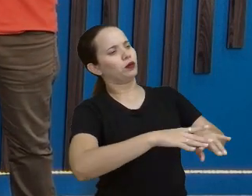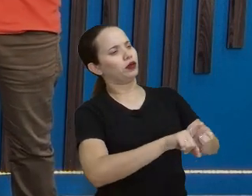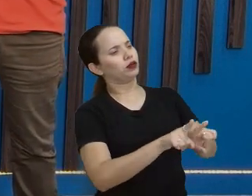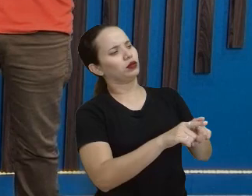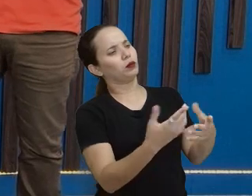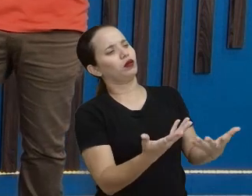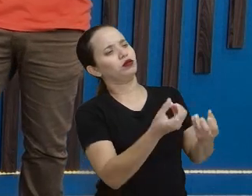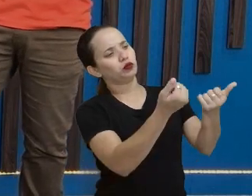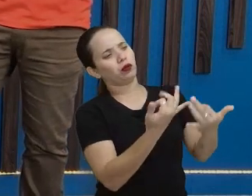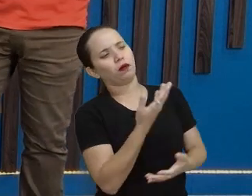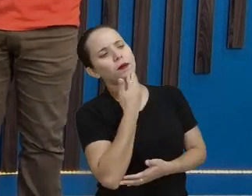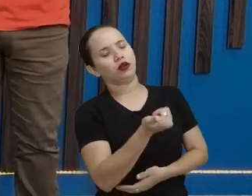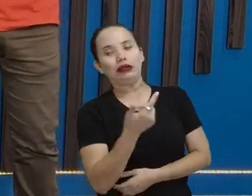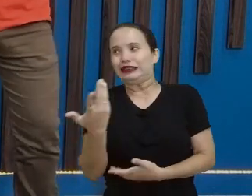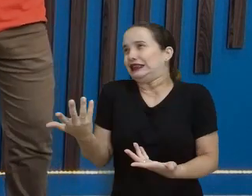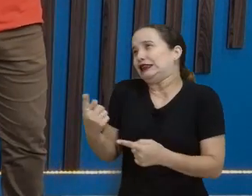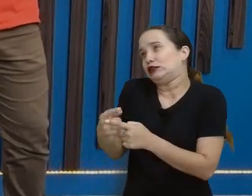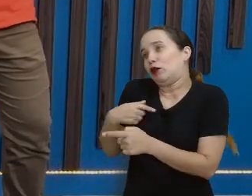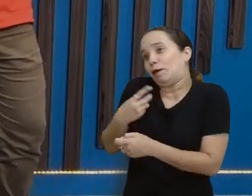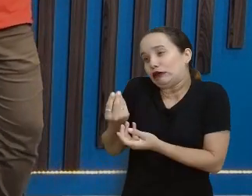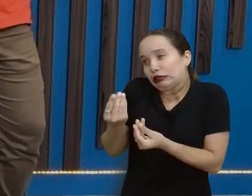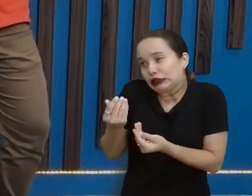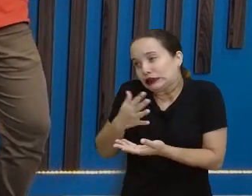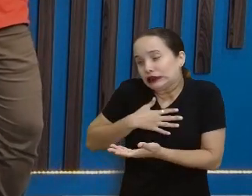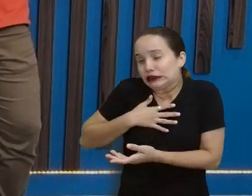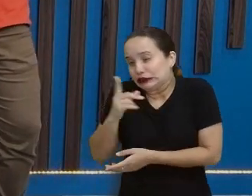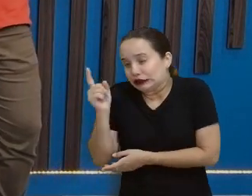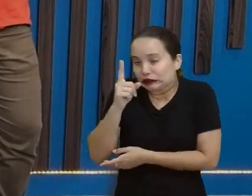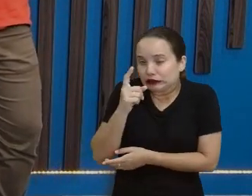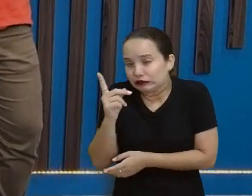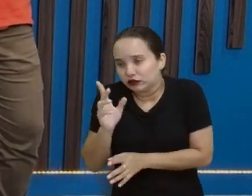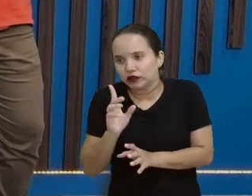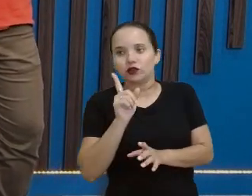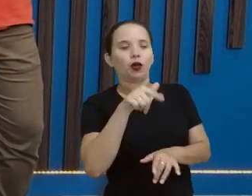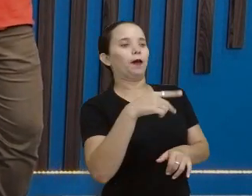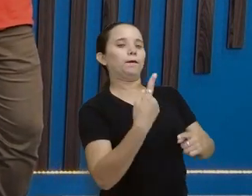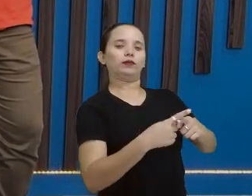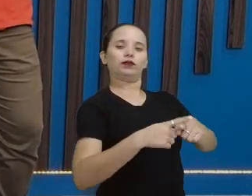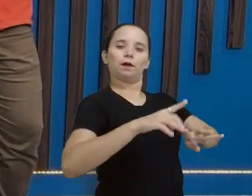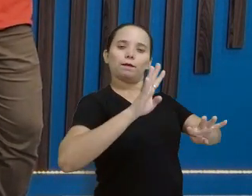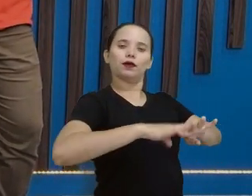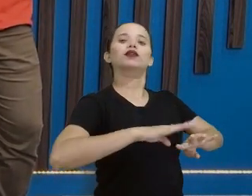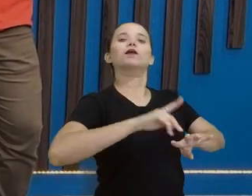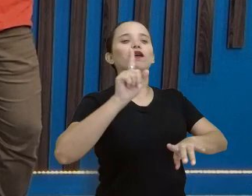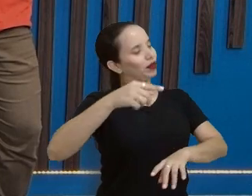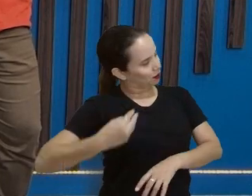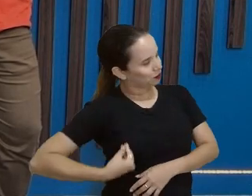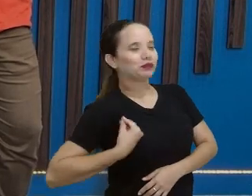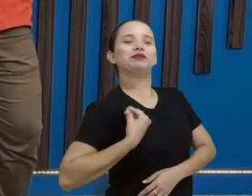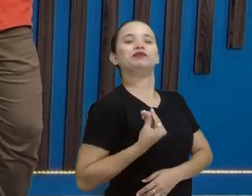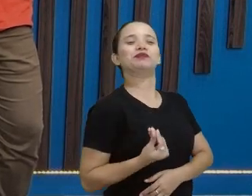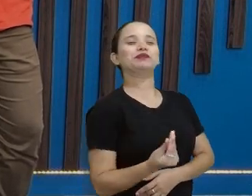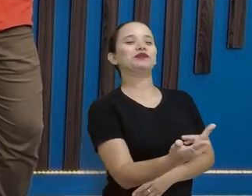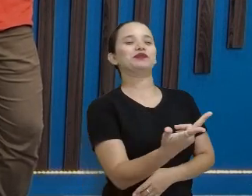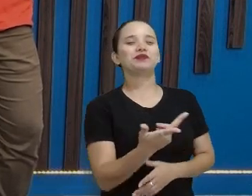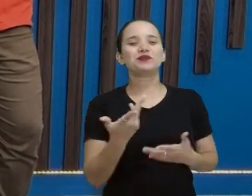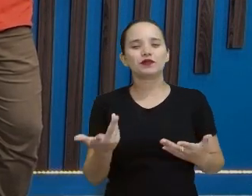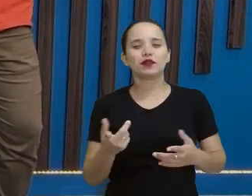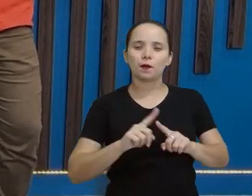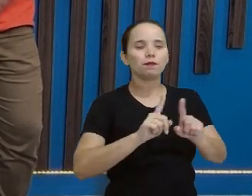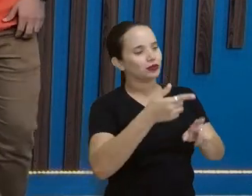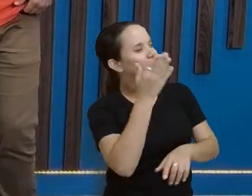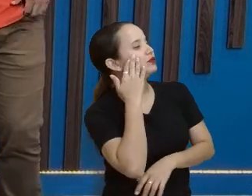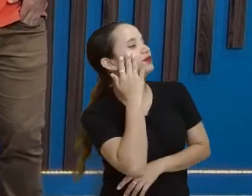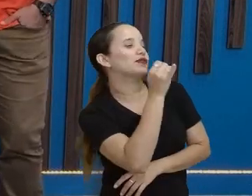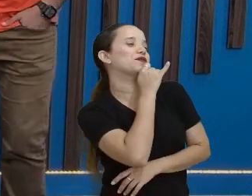forte, professor. Aí, era bem por aí. A matemática é para a vida, professor. Com Não certeza. venha com essa não. Mas eu Mas entendi a o